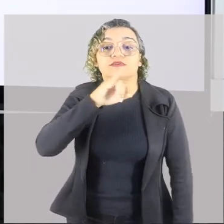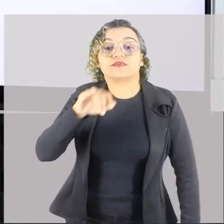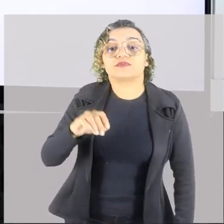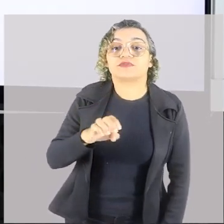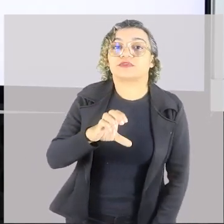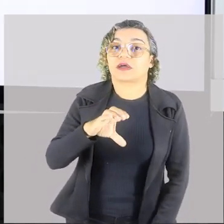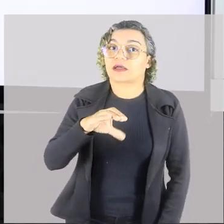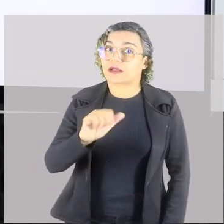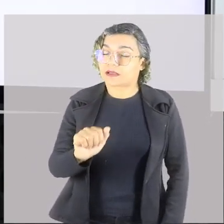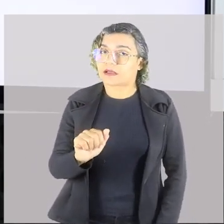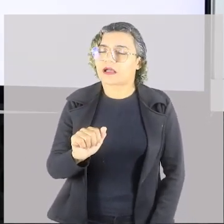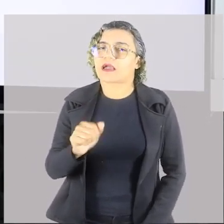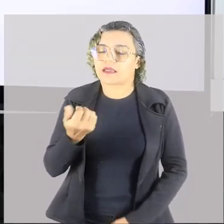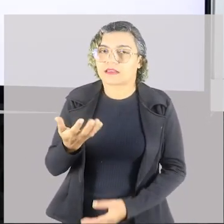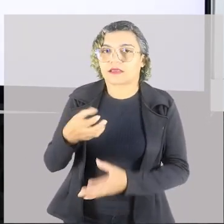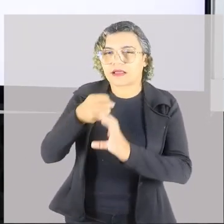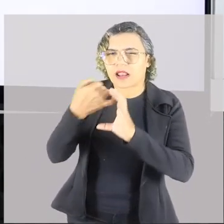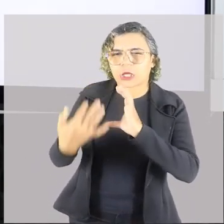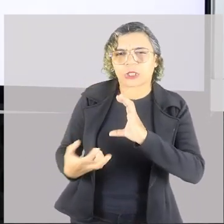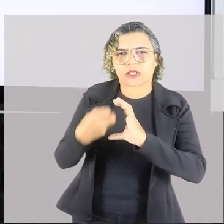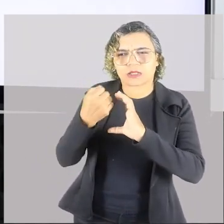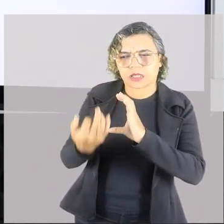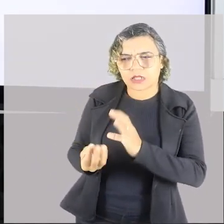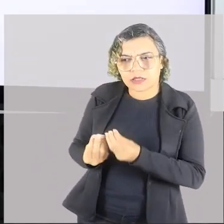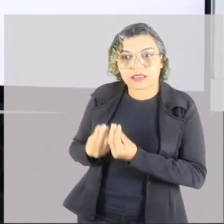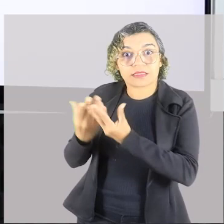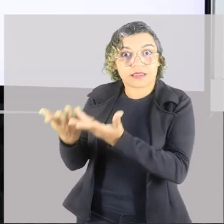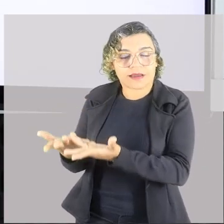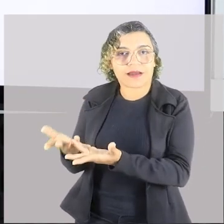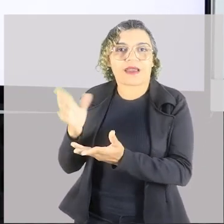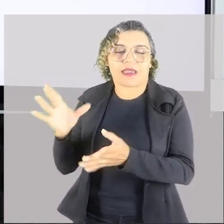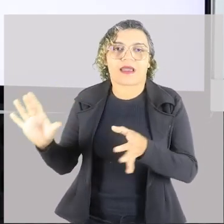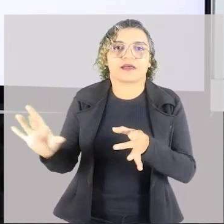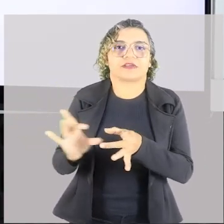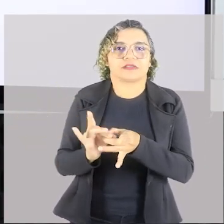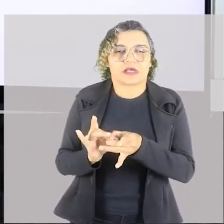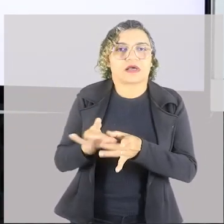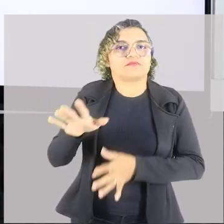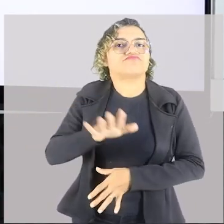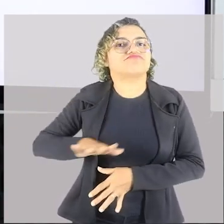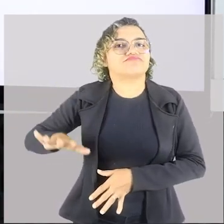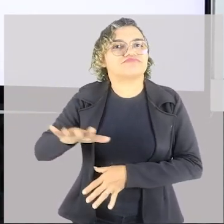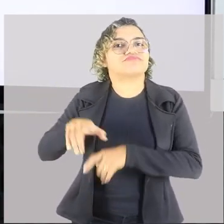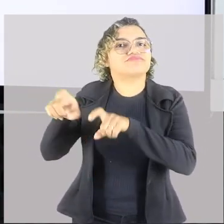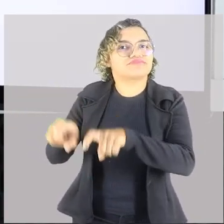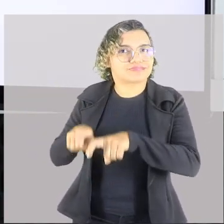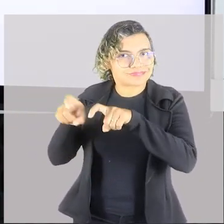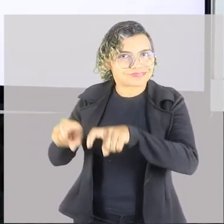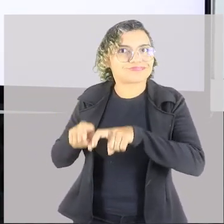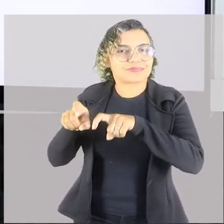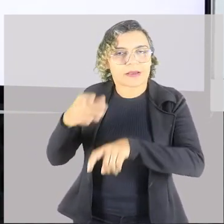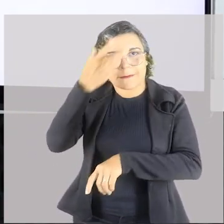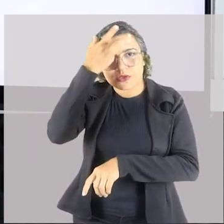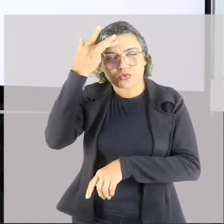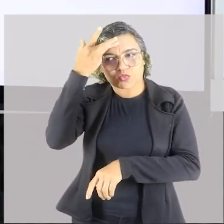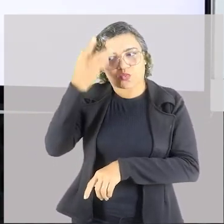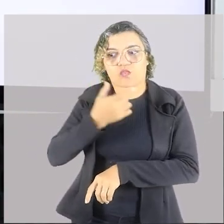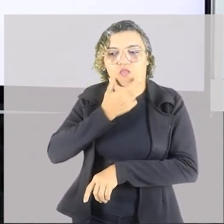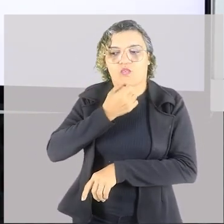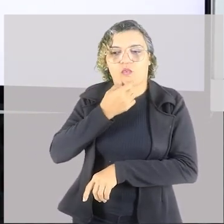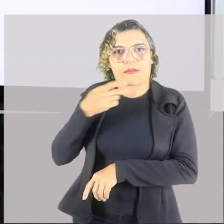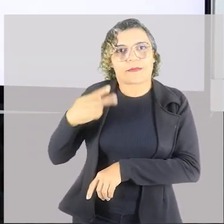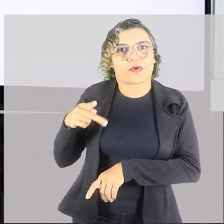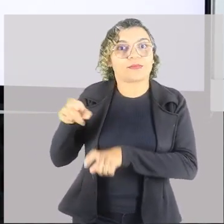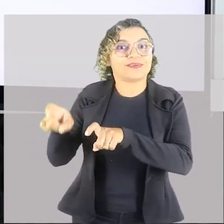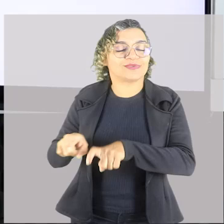acaba dando a ele essas características. E o Jeca está muito associado ao homem da zona rural, ao homem do campo. Então existe essa